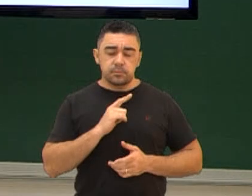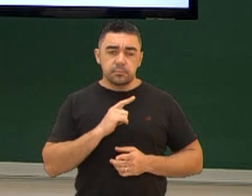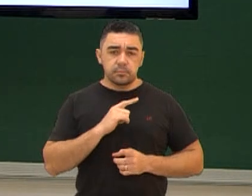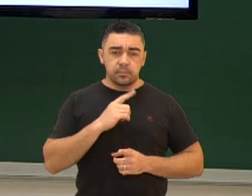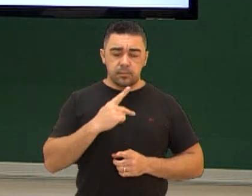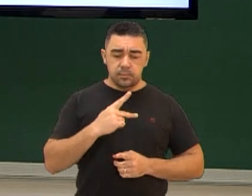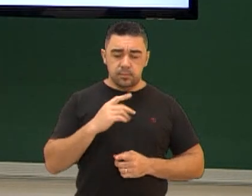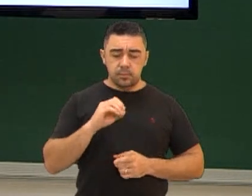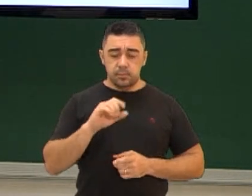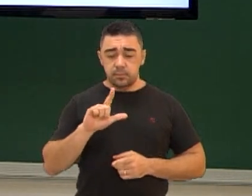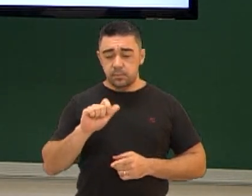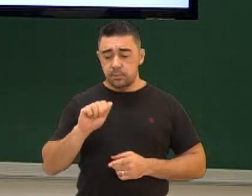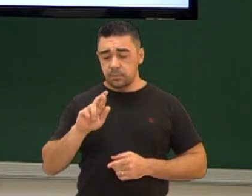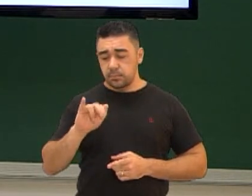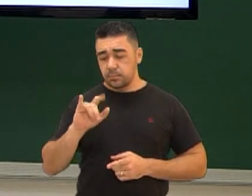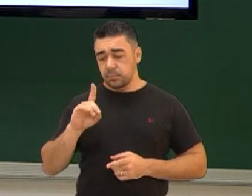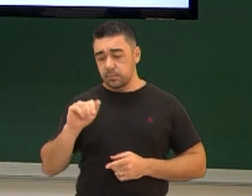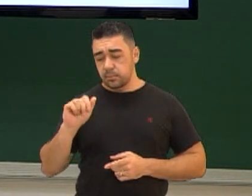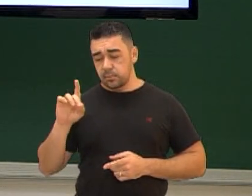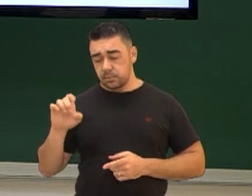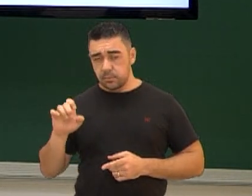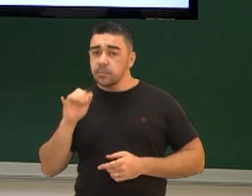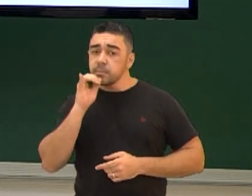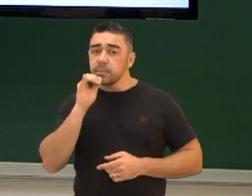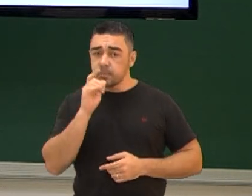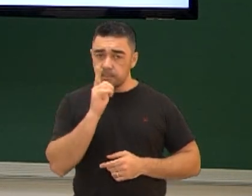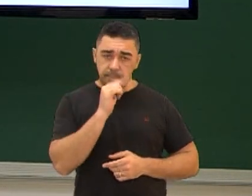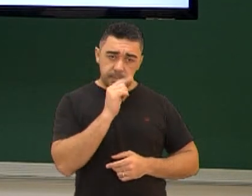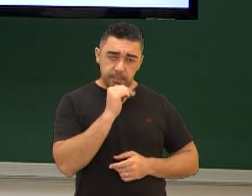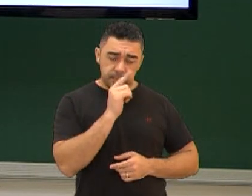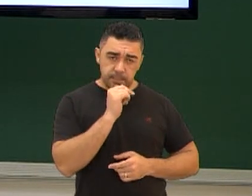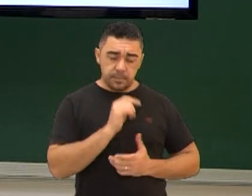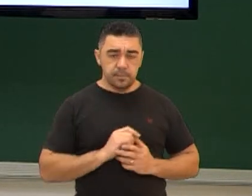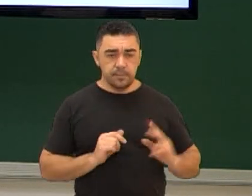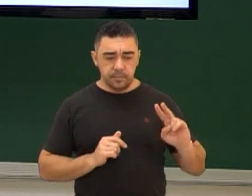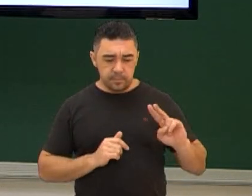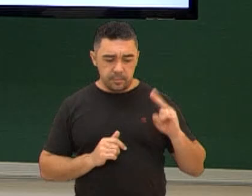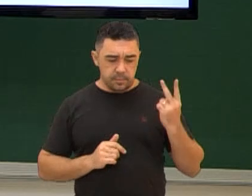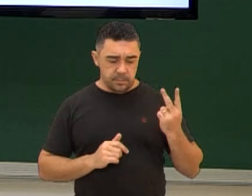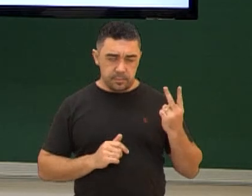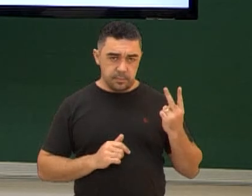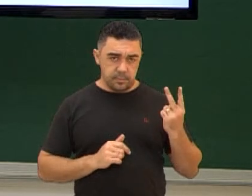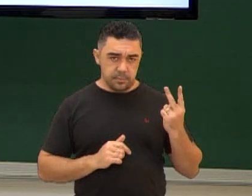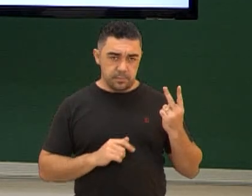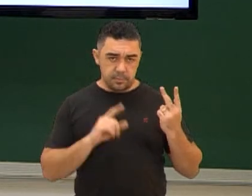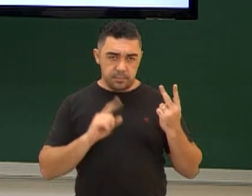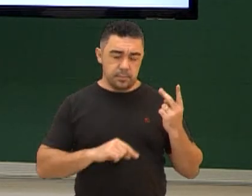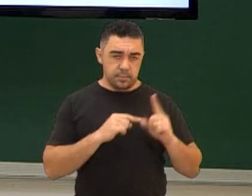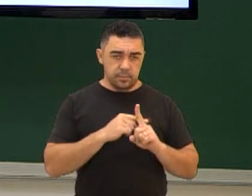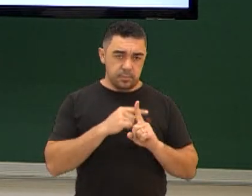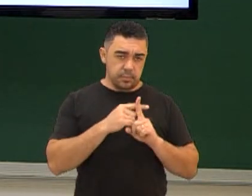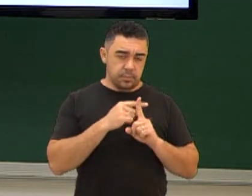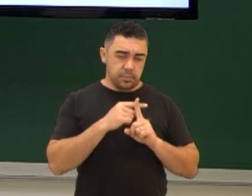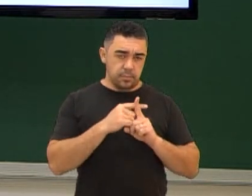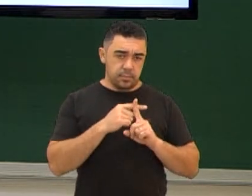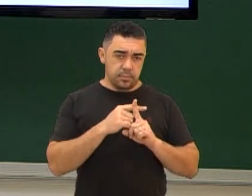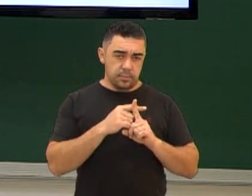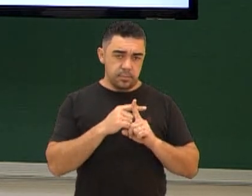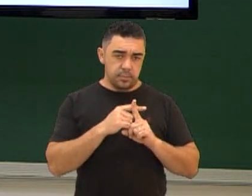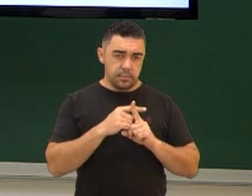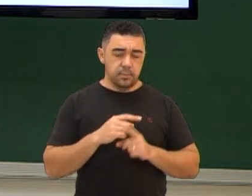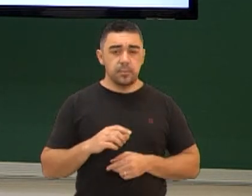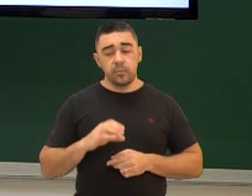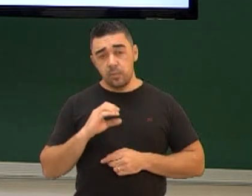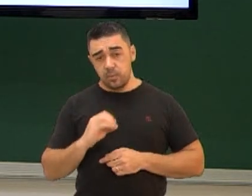Por exemplo, a água, o H2O, né? O H, que é o hidrogênio, a tendência dele é ser positivo,